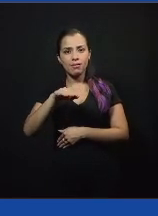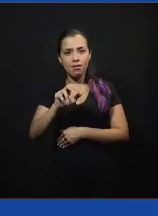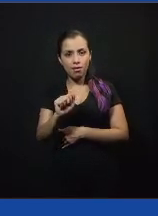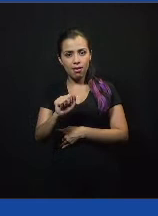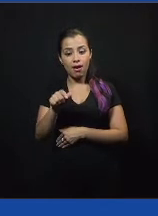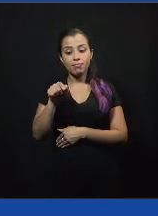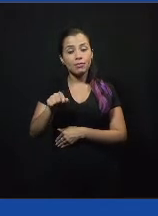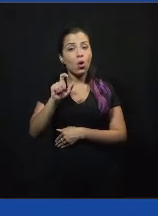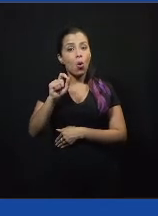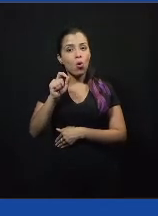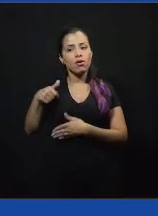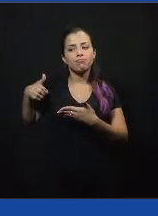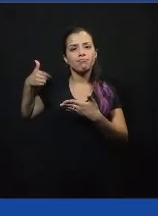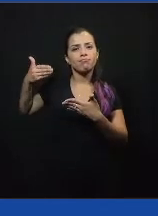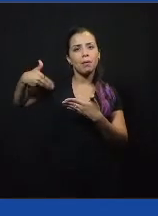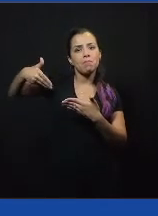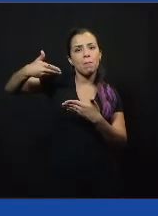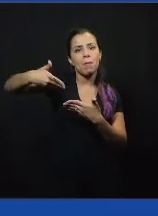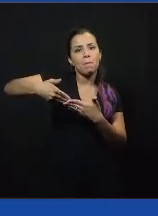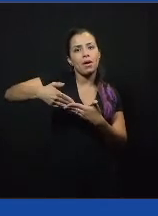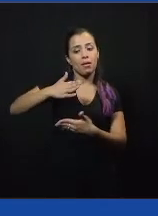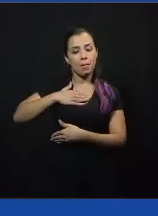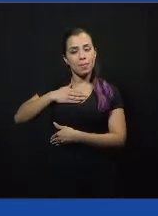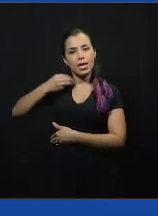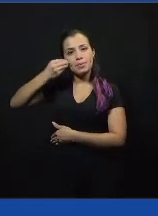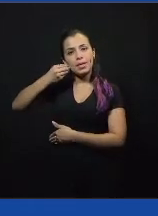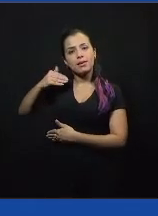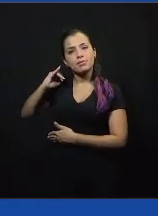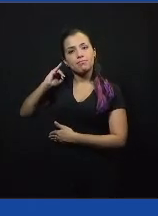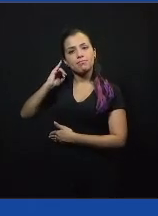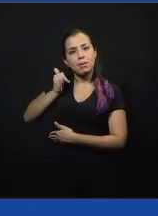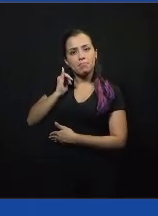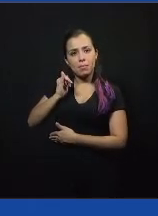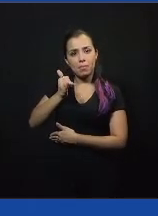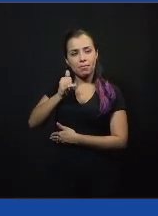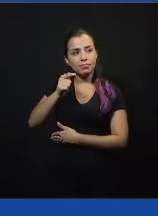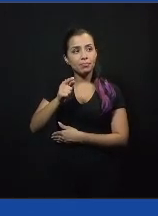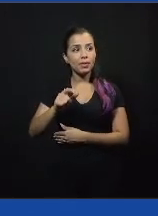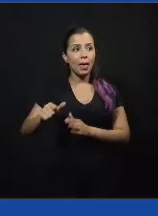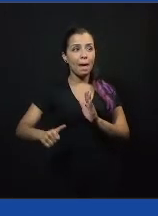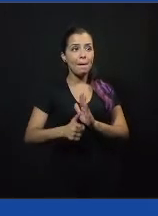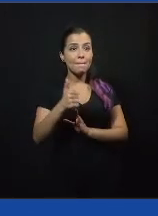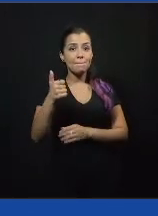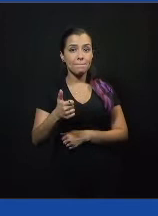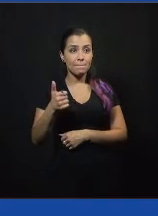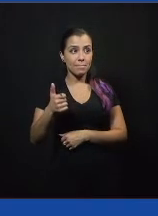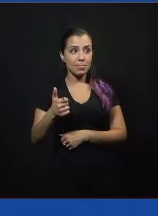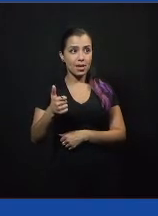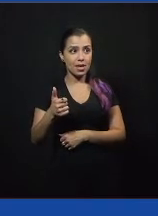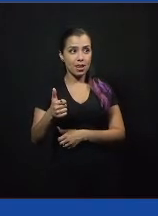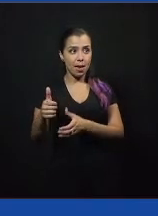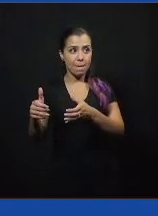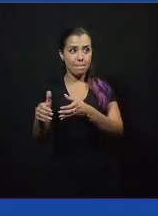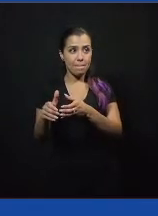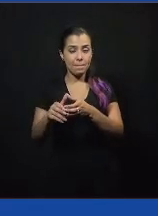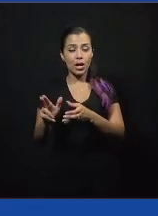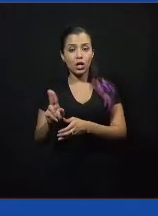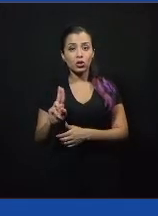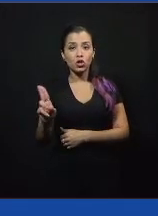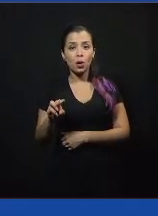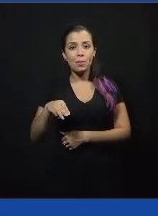dessa jornada bom primeira parte ela se chama mundo comum e eu devo dizer como era antes de começarmos a